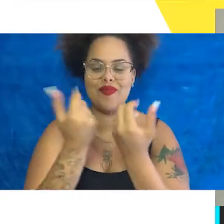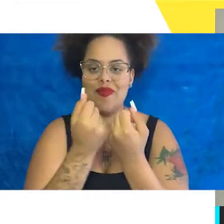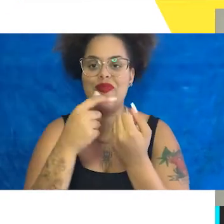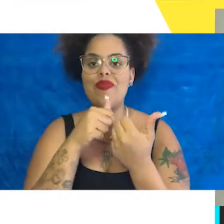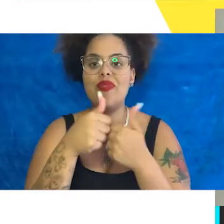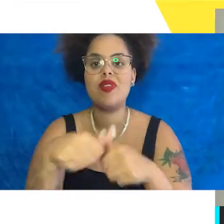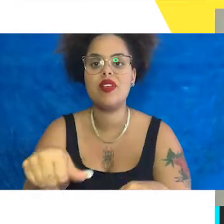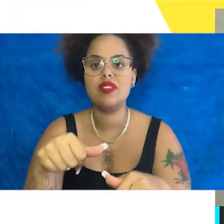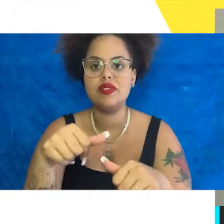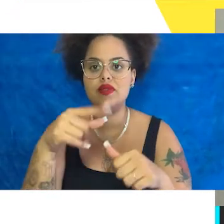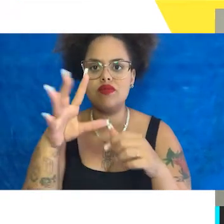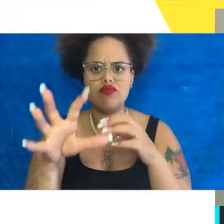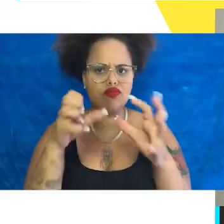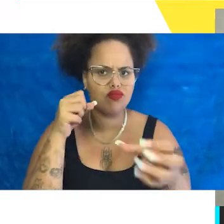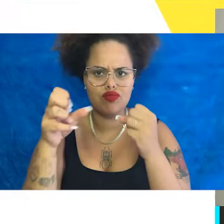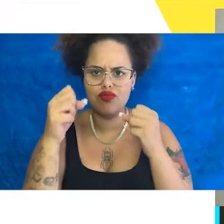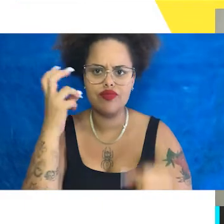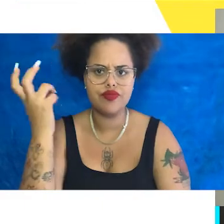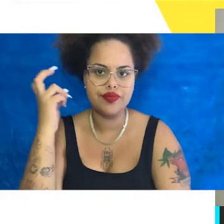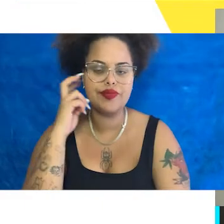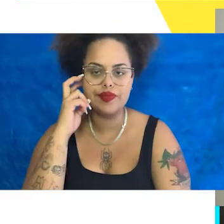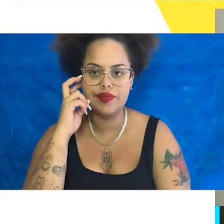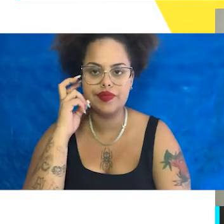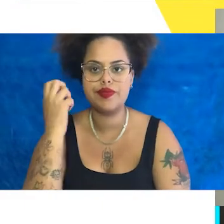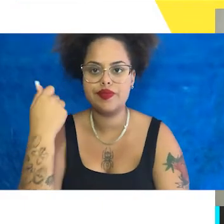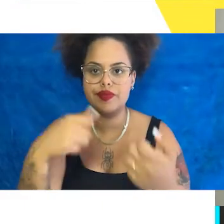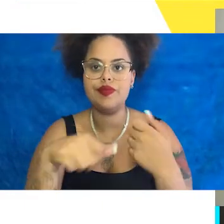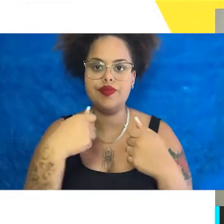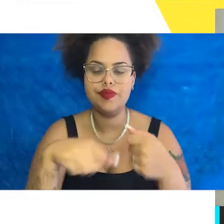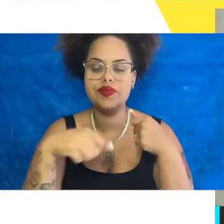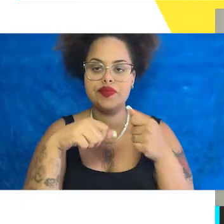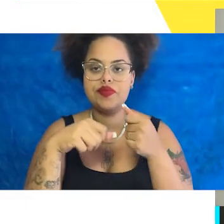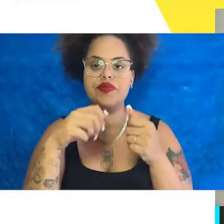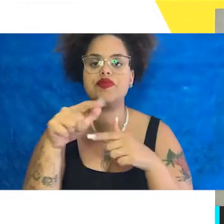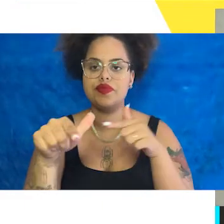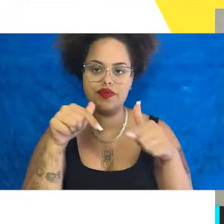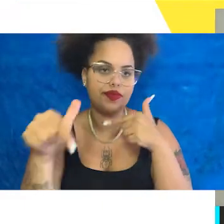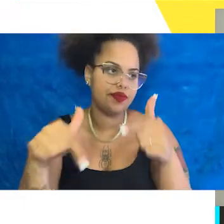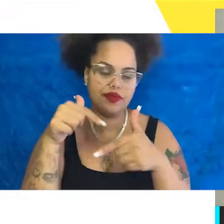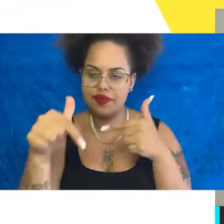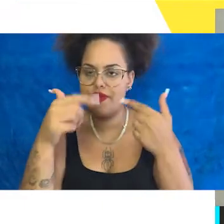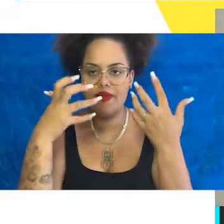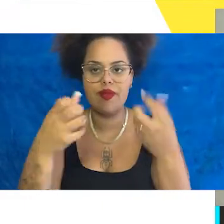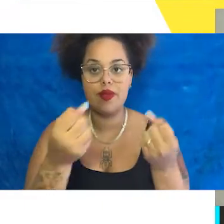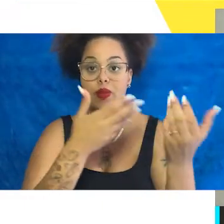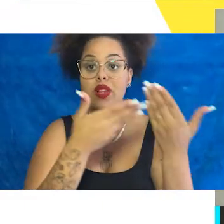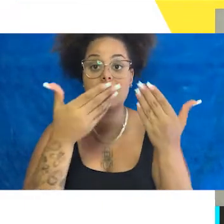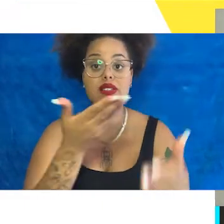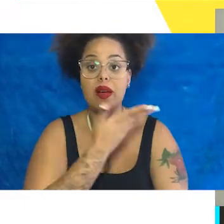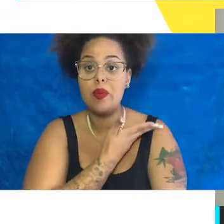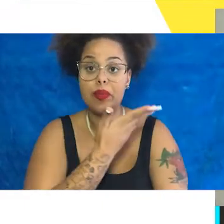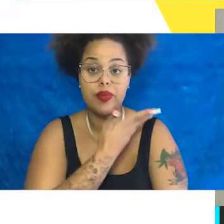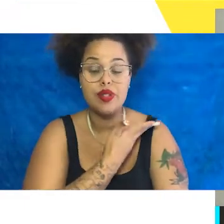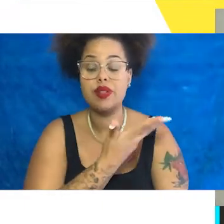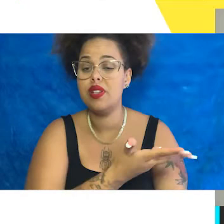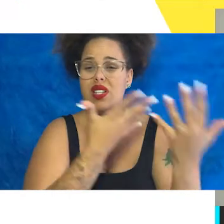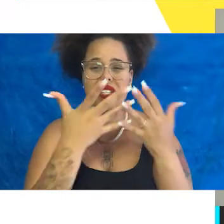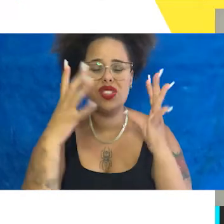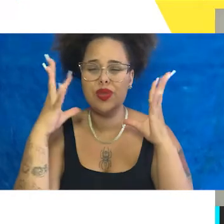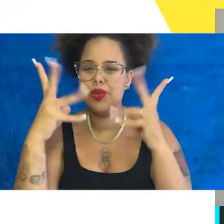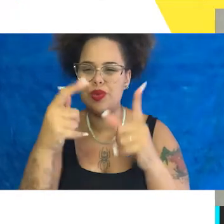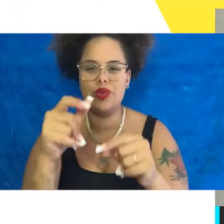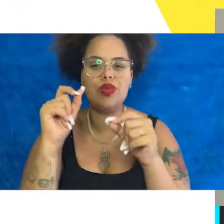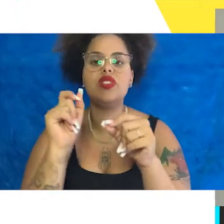aí com desmonte de cultura e a gente precisa pôr a mão na massa. Vamos trazer amigos, vamos trazer todo mundo